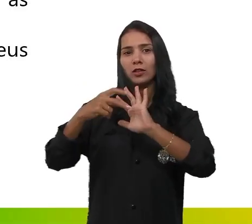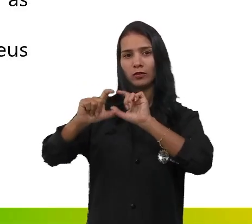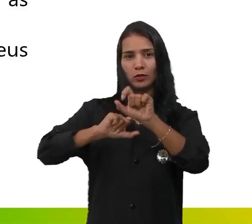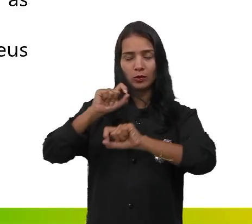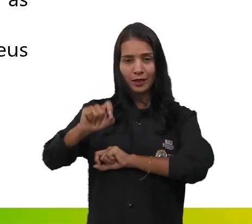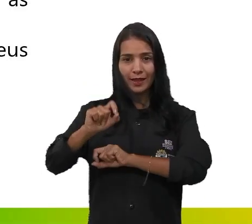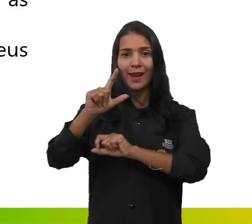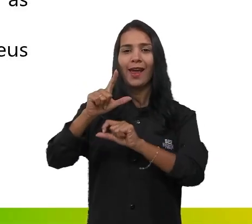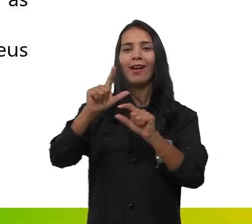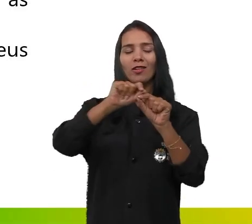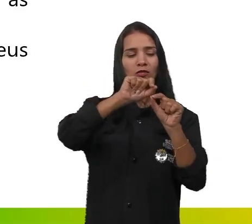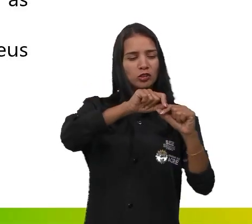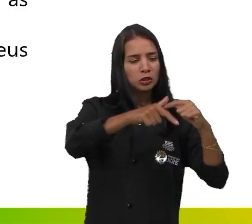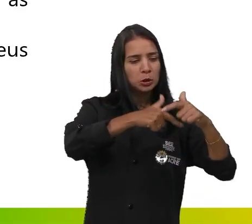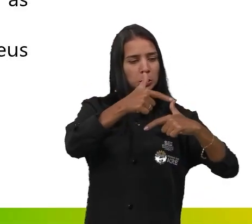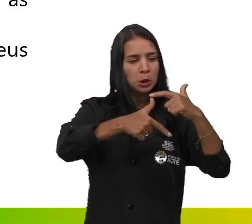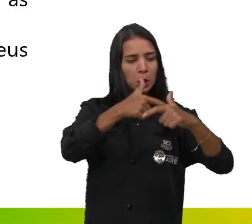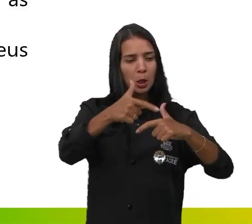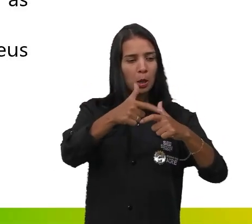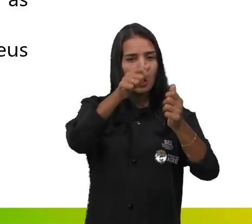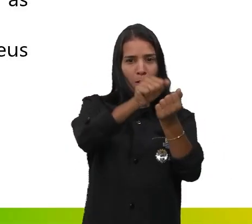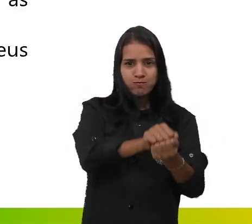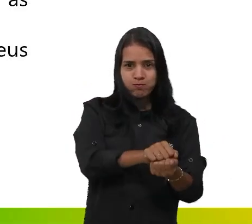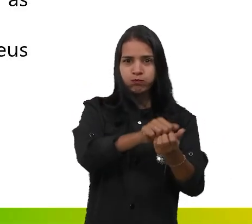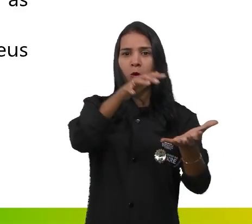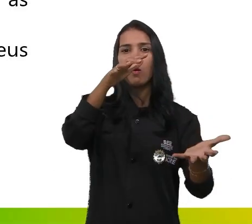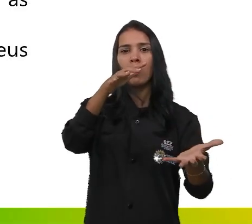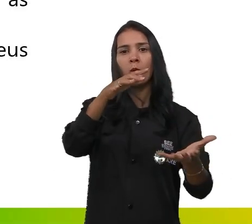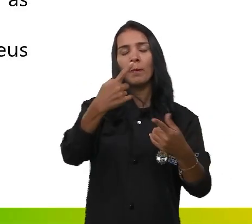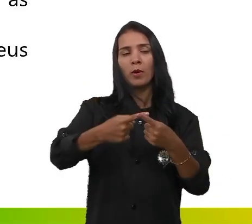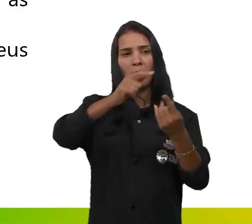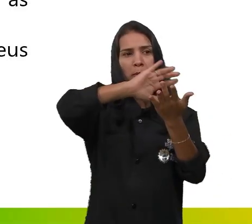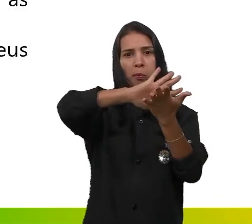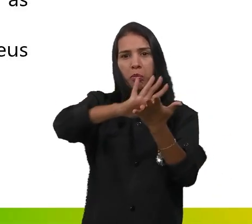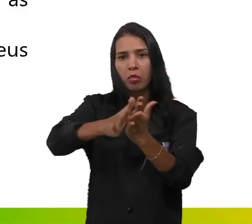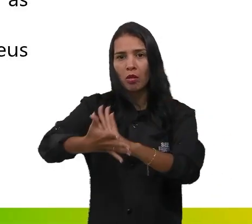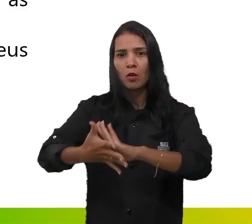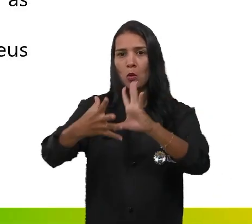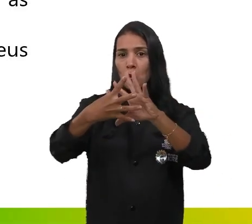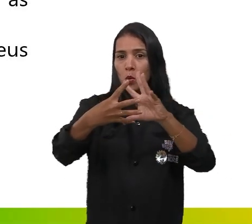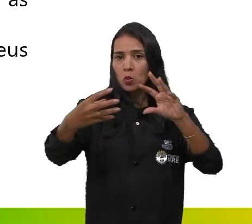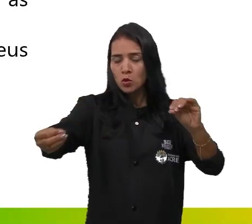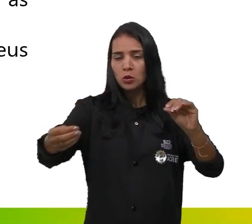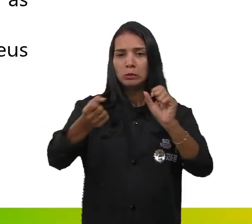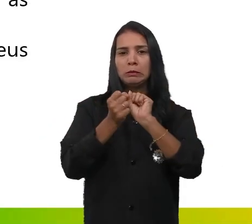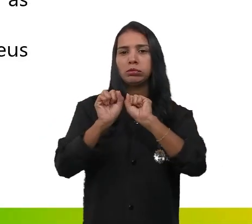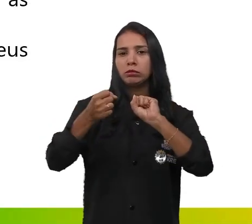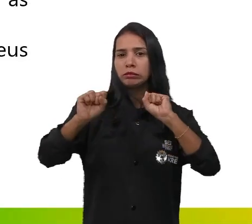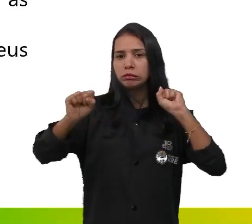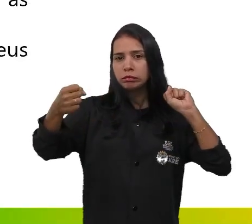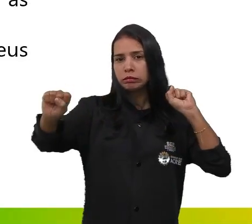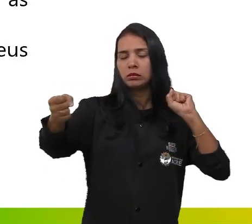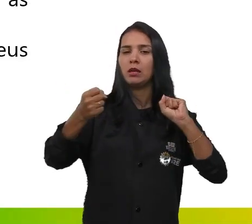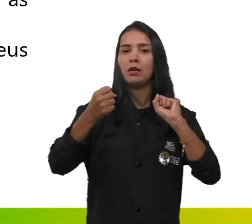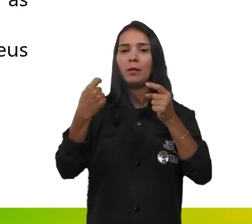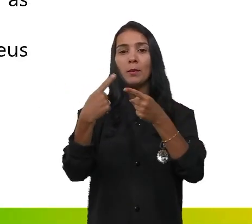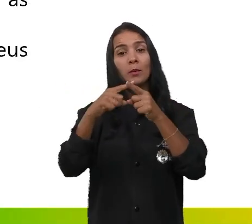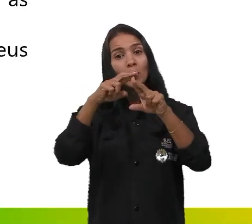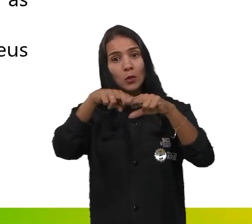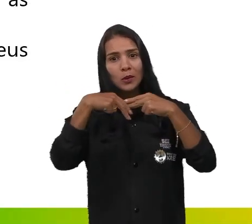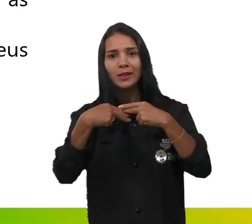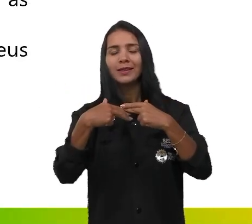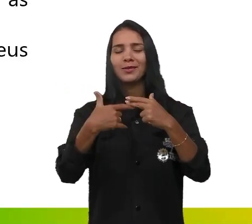de armas de destruição em massa. Porém, como eu já falei anteriormente, o termo Guerra Fria vem justamente